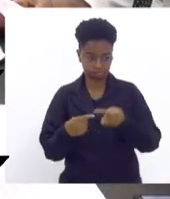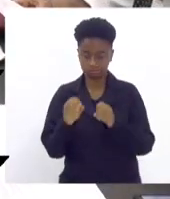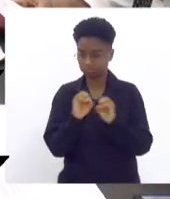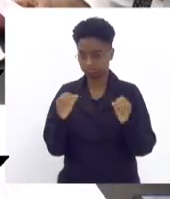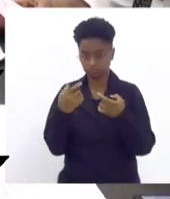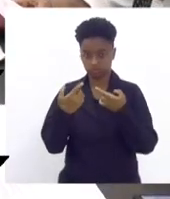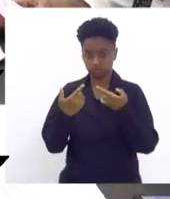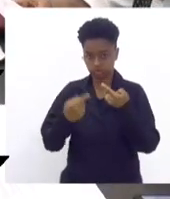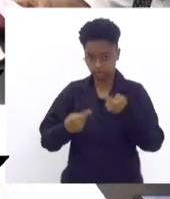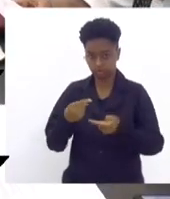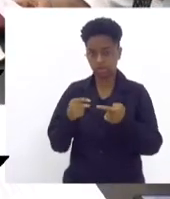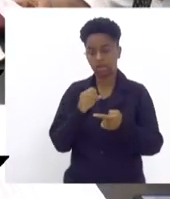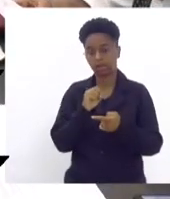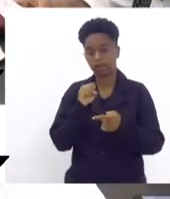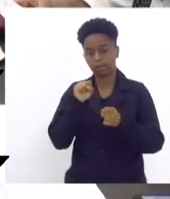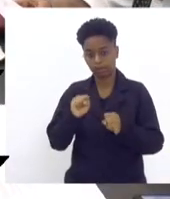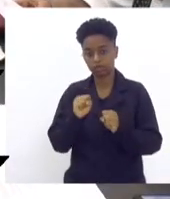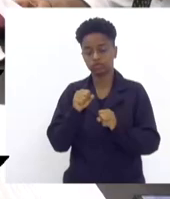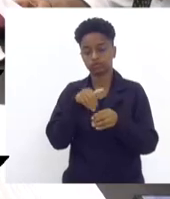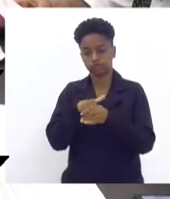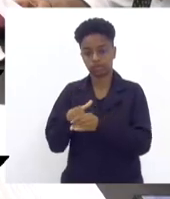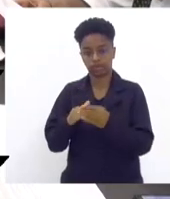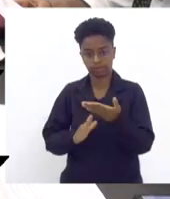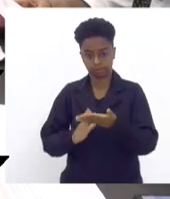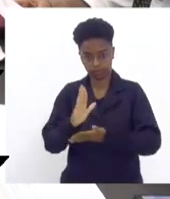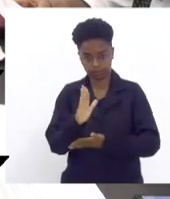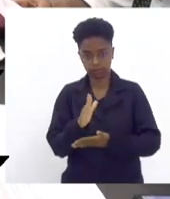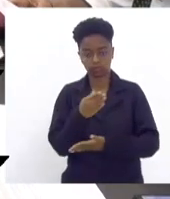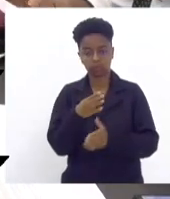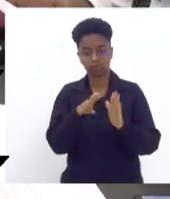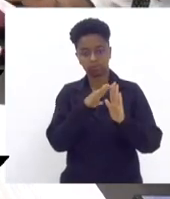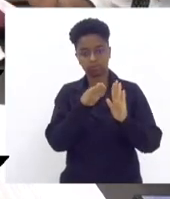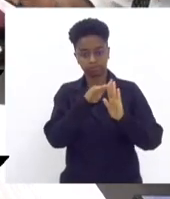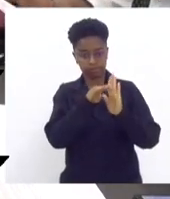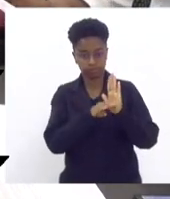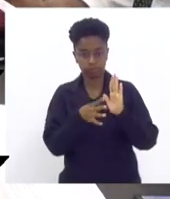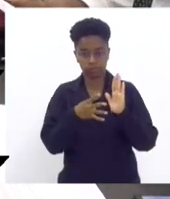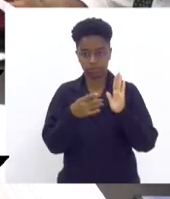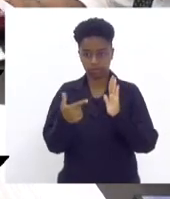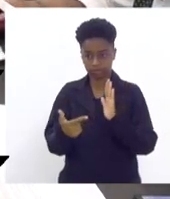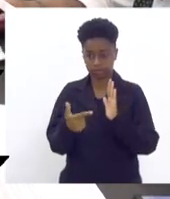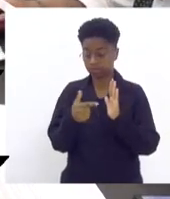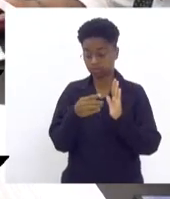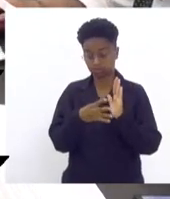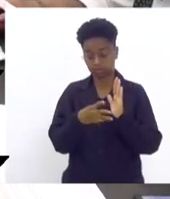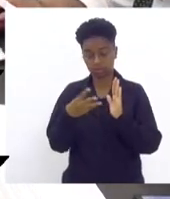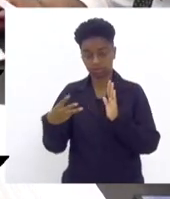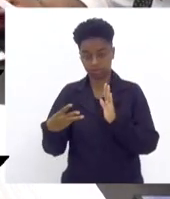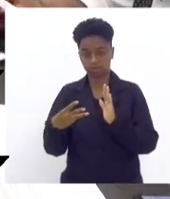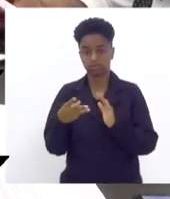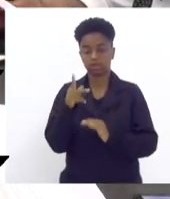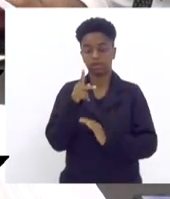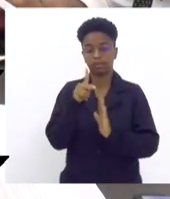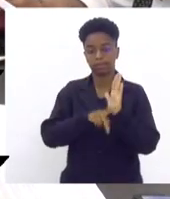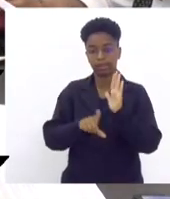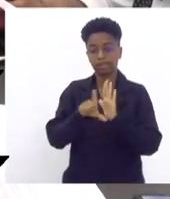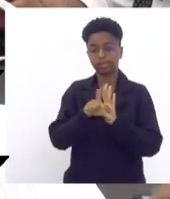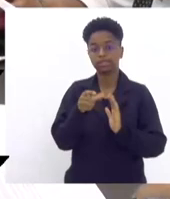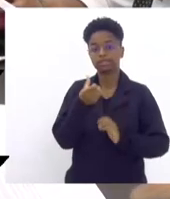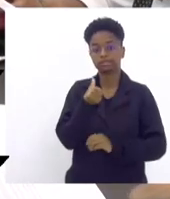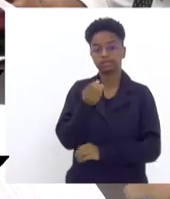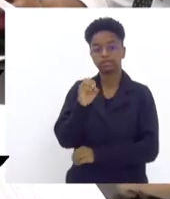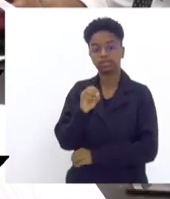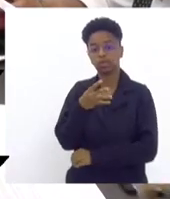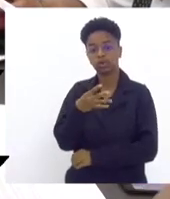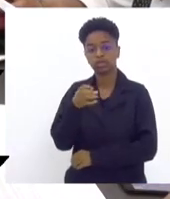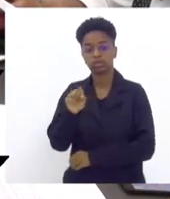queira discutir em votação, senhores que a própria permanência como estão, aprovado, 43 da pauta, relatoria do deputado Filipinho Raves, é o PL 6048 de 2022,